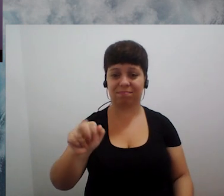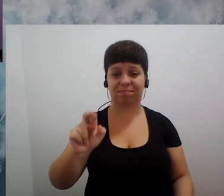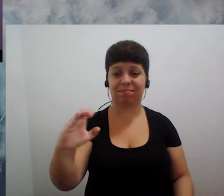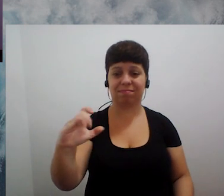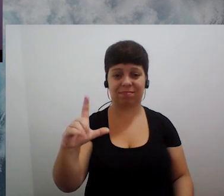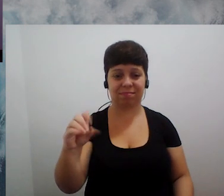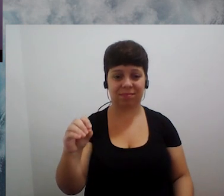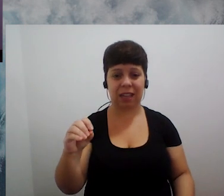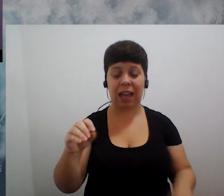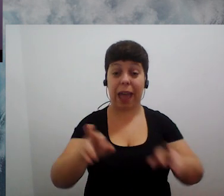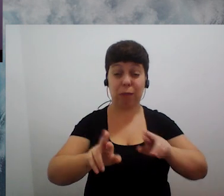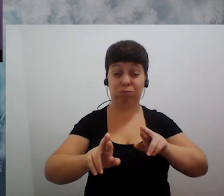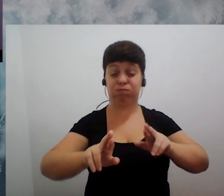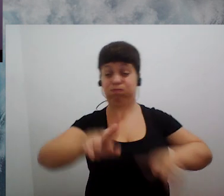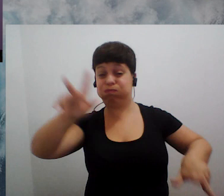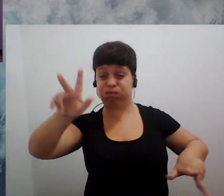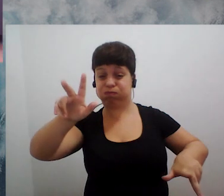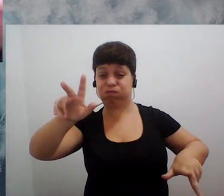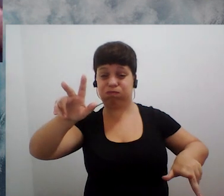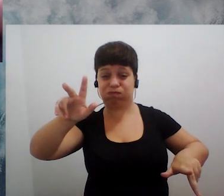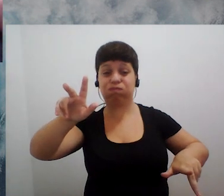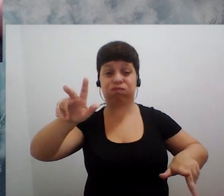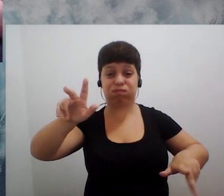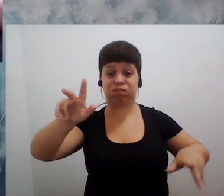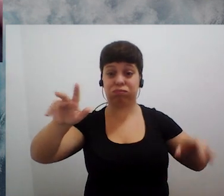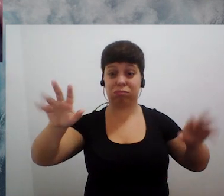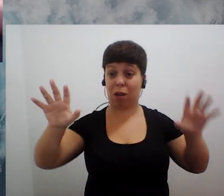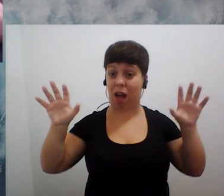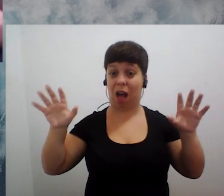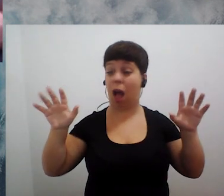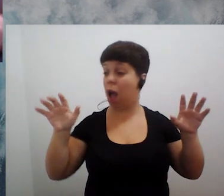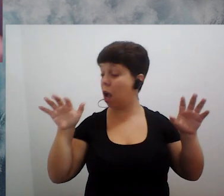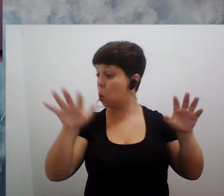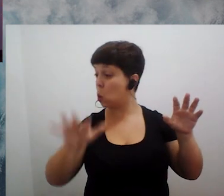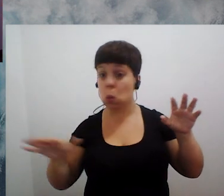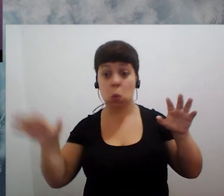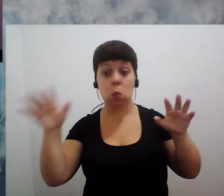Realmente, Marcelo, é uma assimetria, né? Uma polarização,